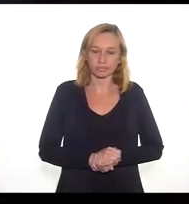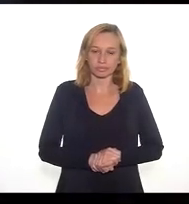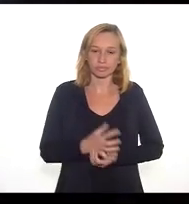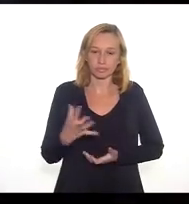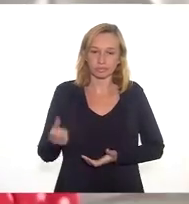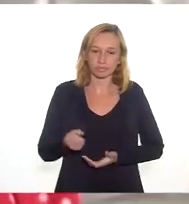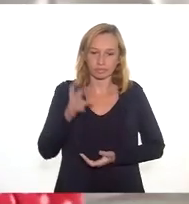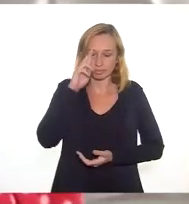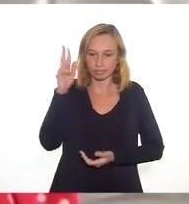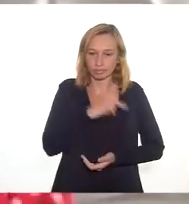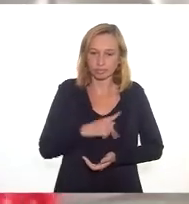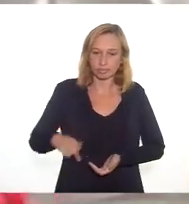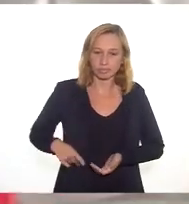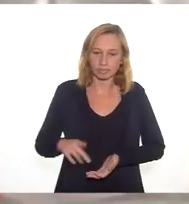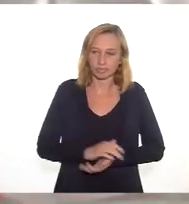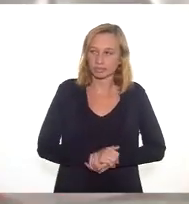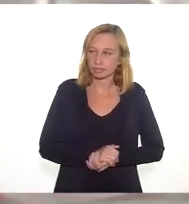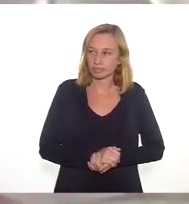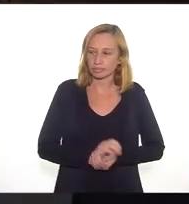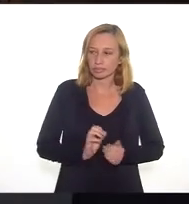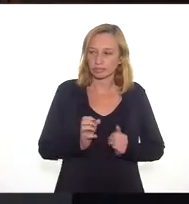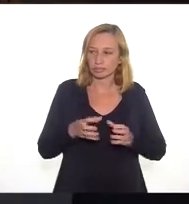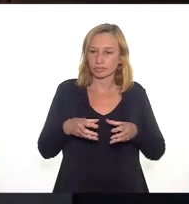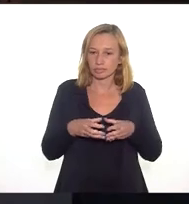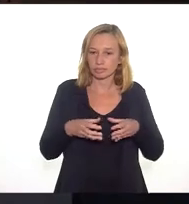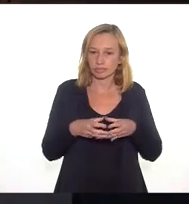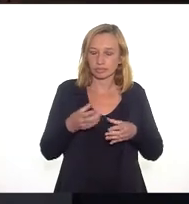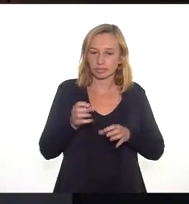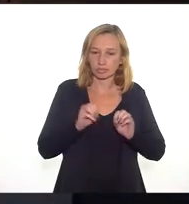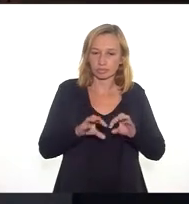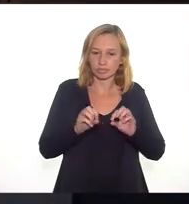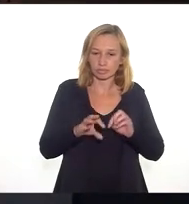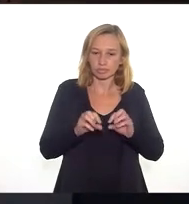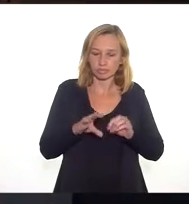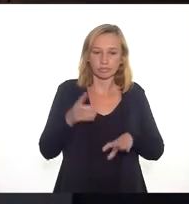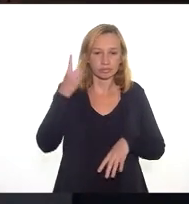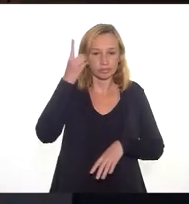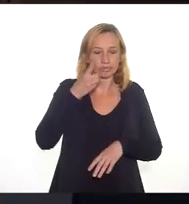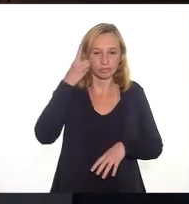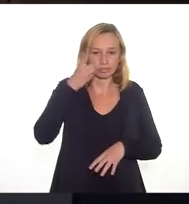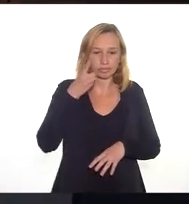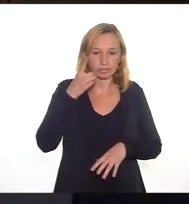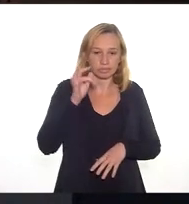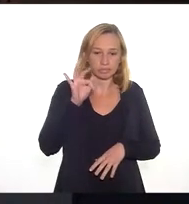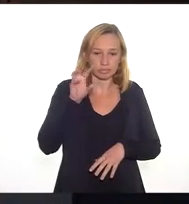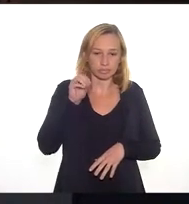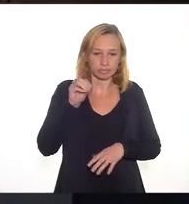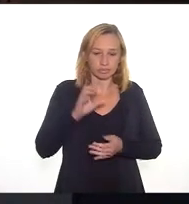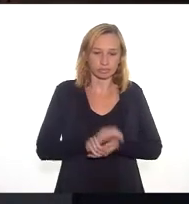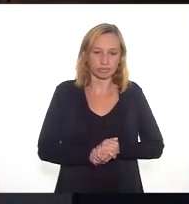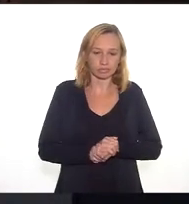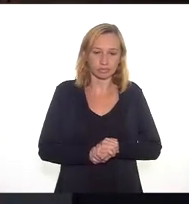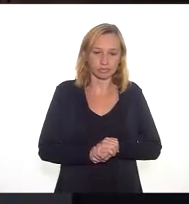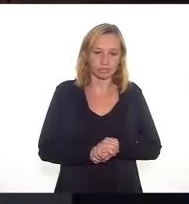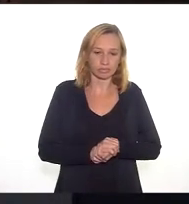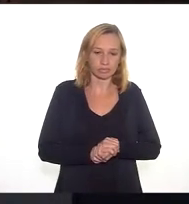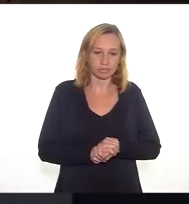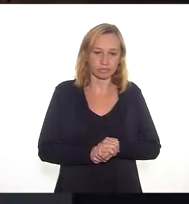Parecer favorável. Pela Comissão de Educação, deputado Flávio Serafim,